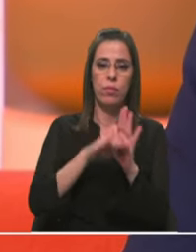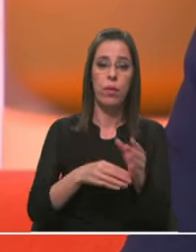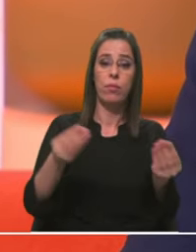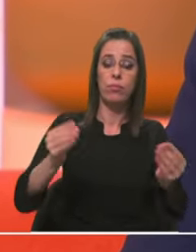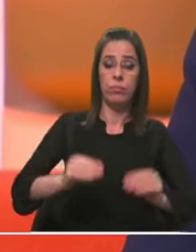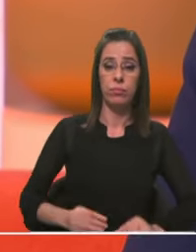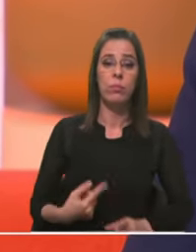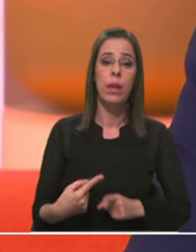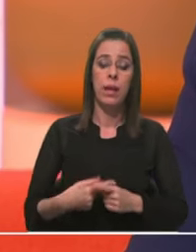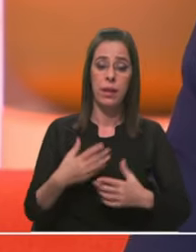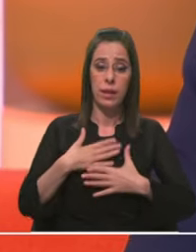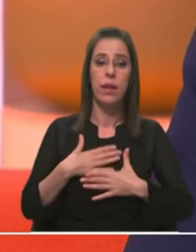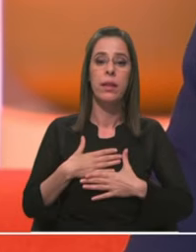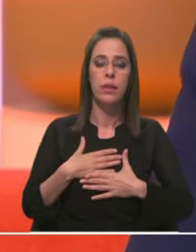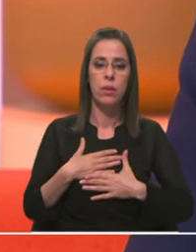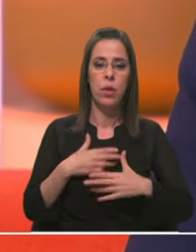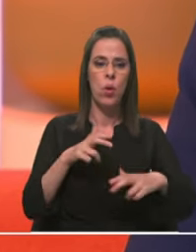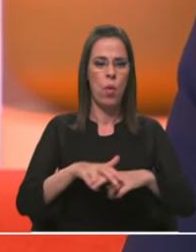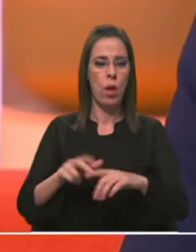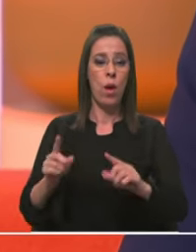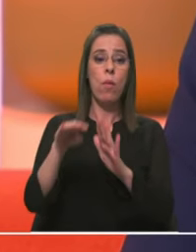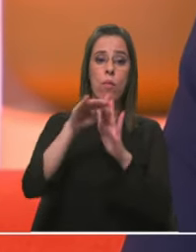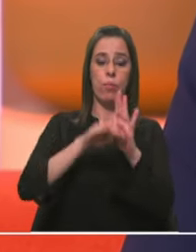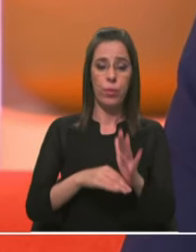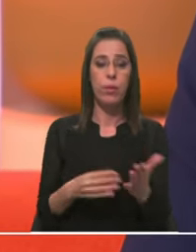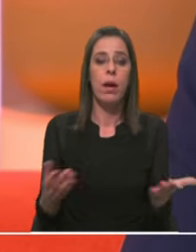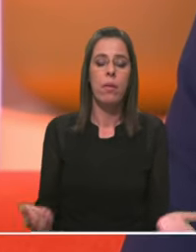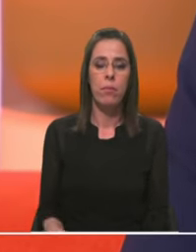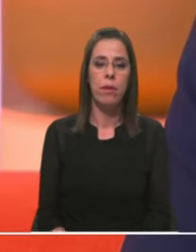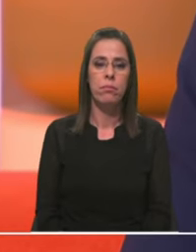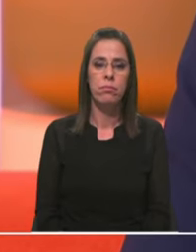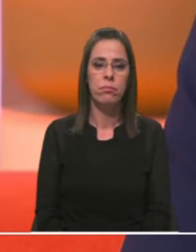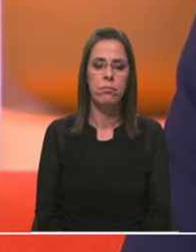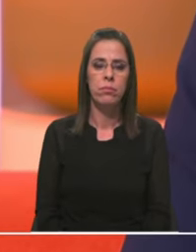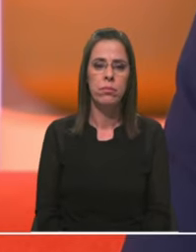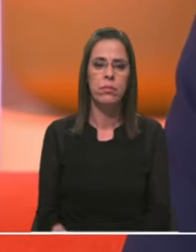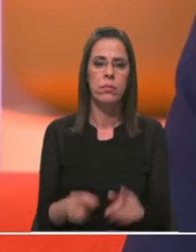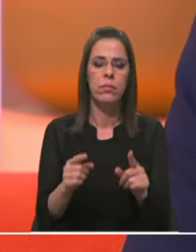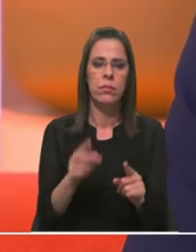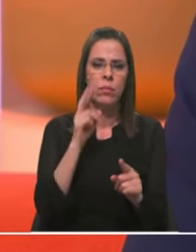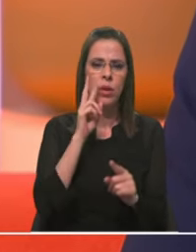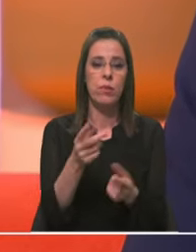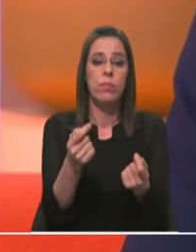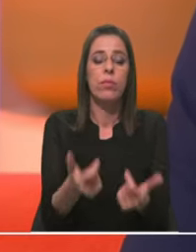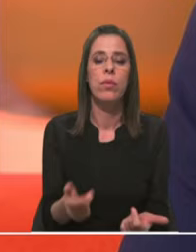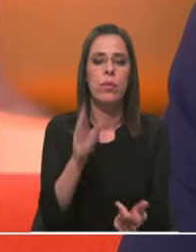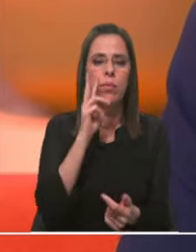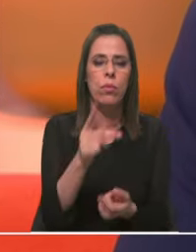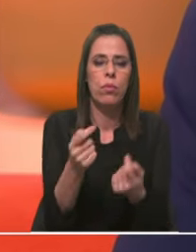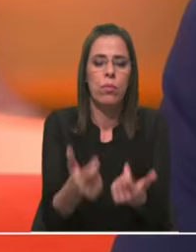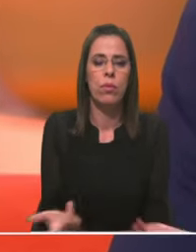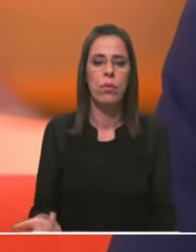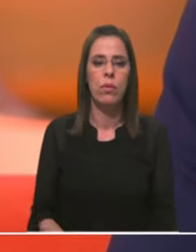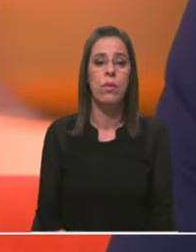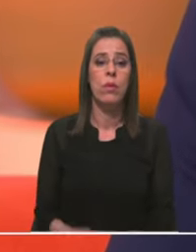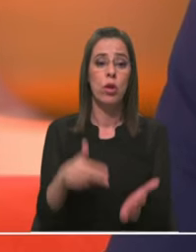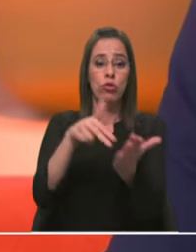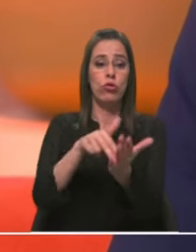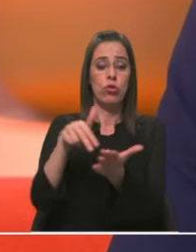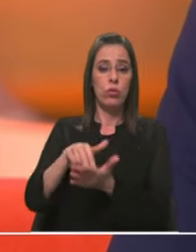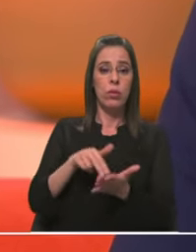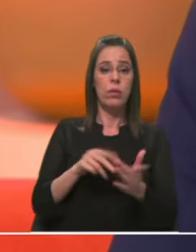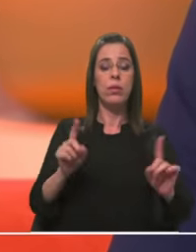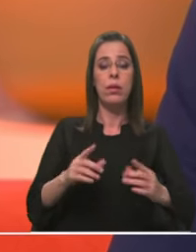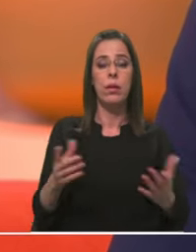ise que nos interessa a nós não é os lugares é o programa e portanto gç mas pouco como pouco não estive em muitas